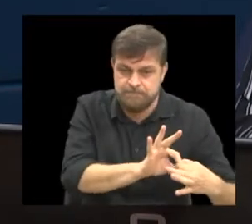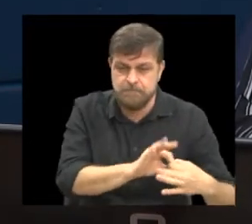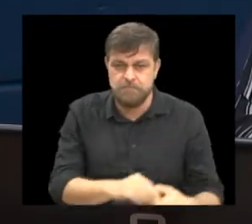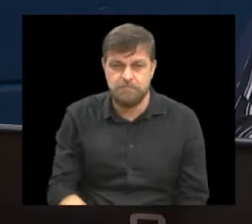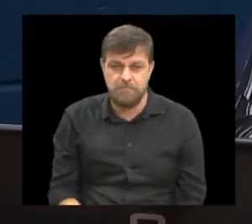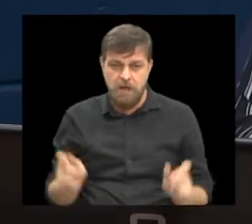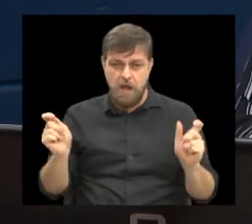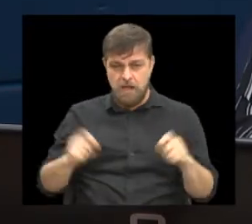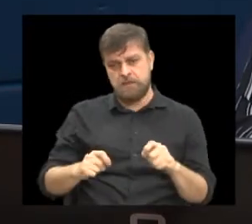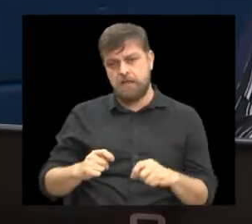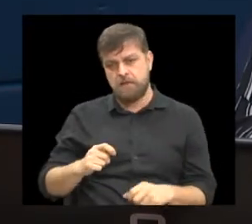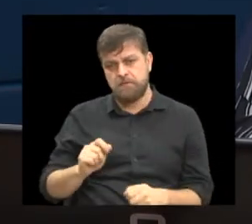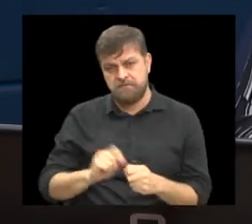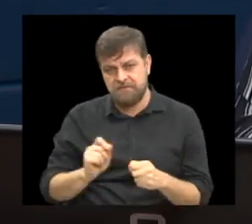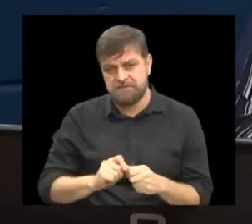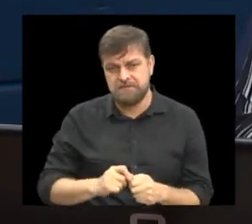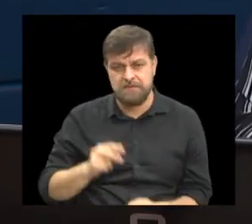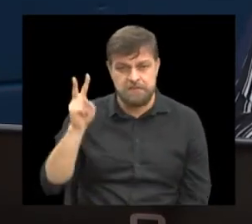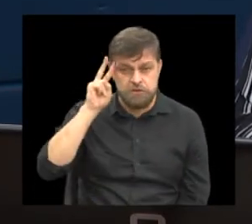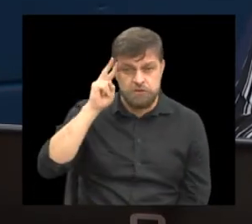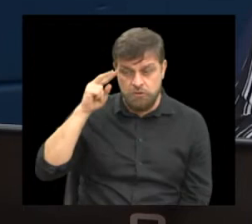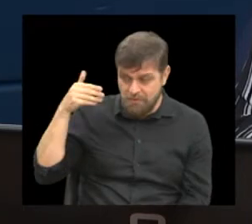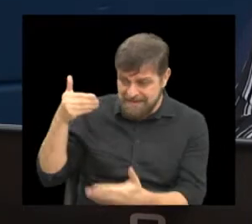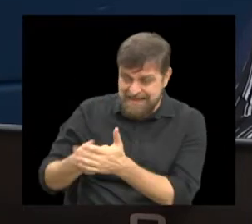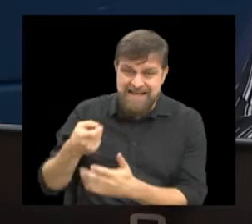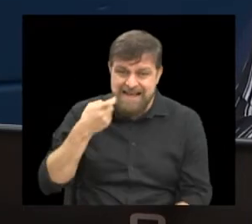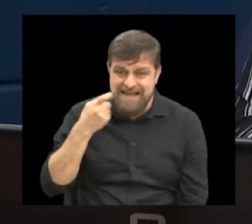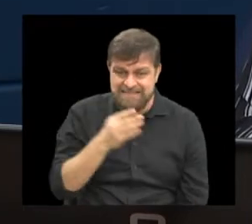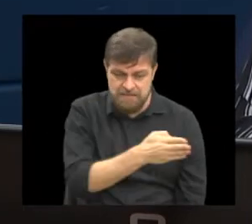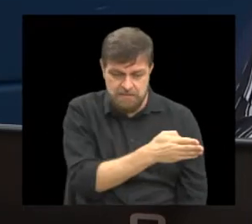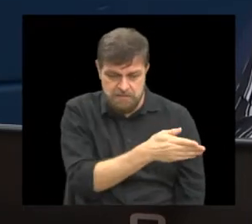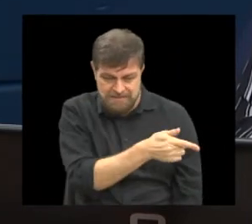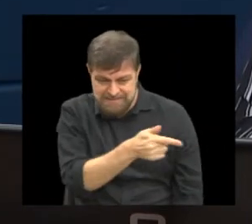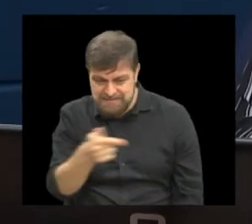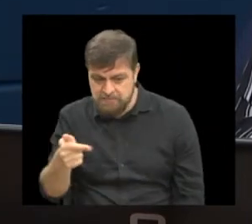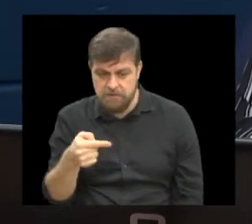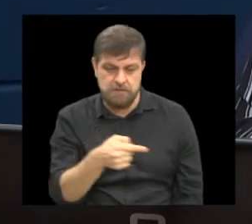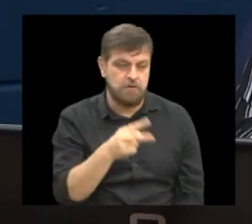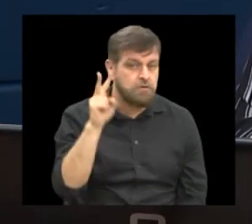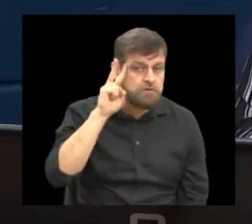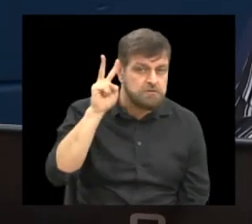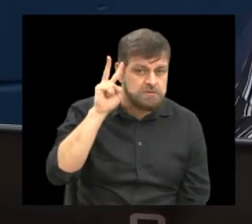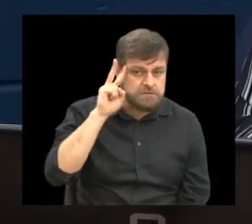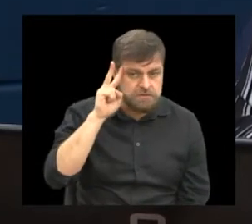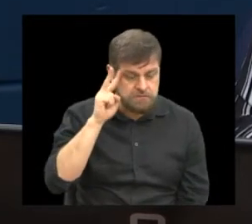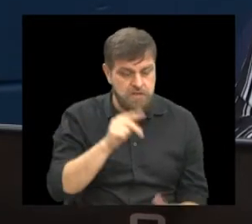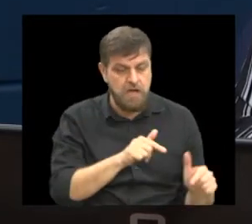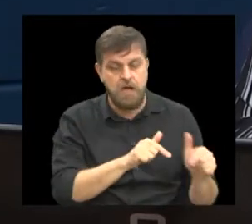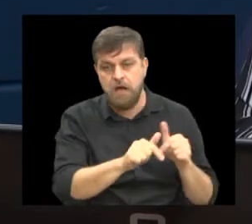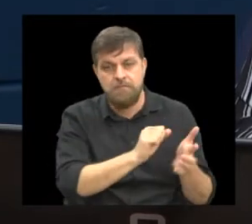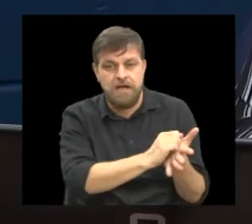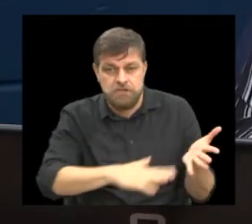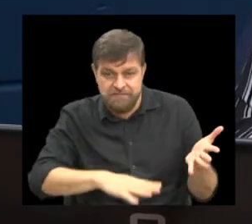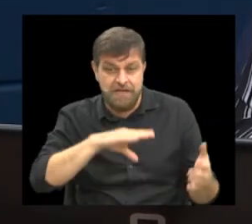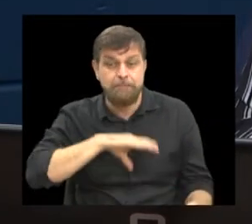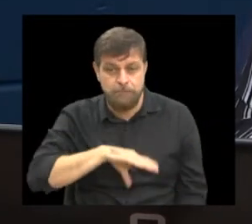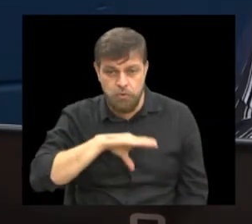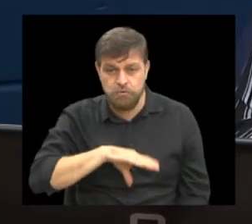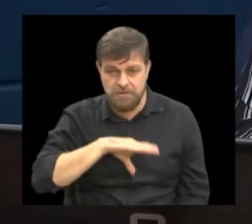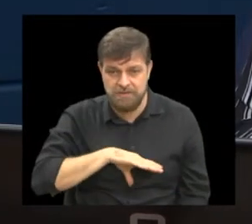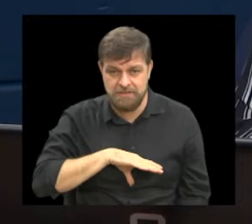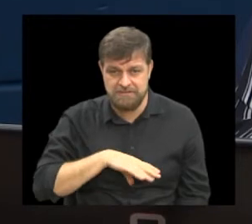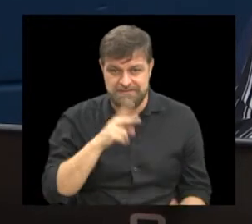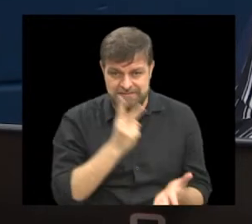posso manter uma rotina de segunda a sexta, onde na minha segunda eu faça uma atividade de português.